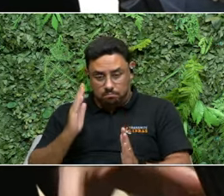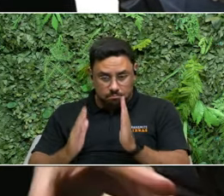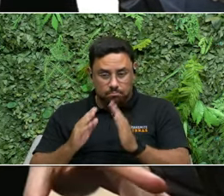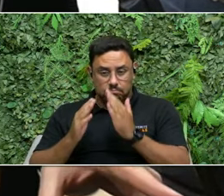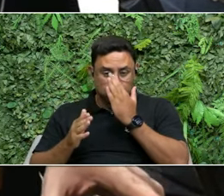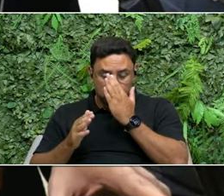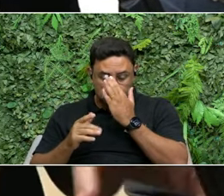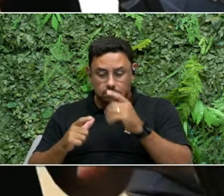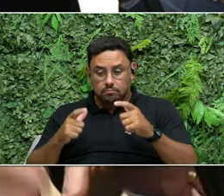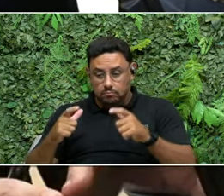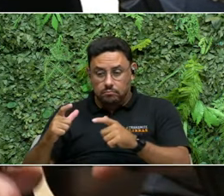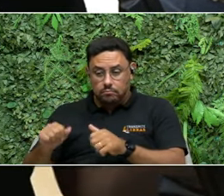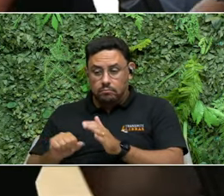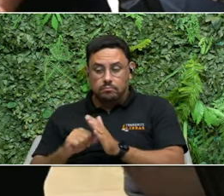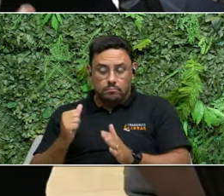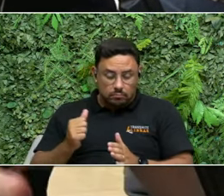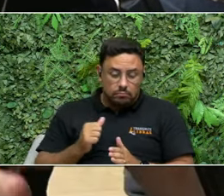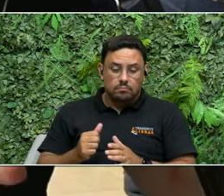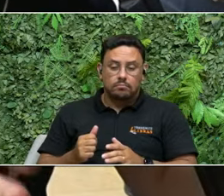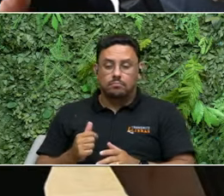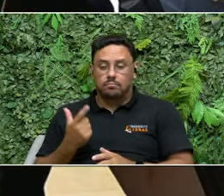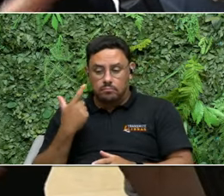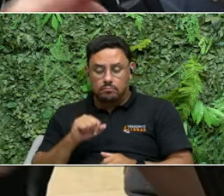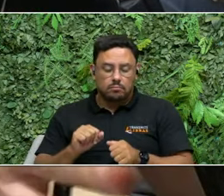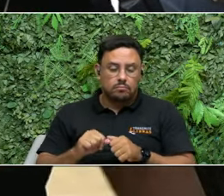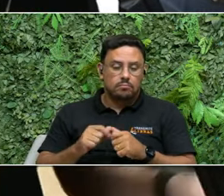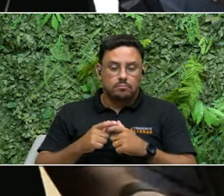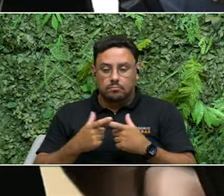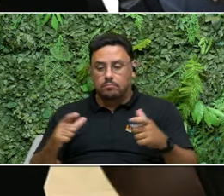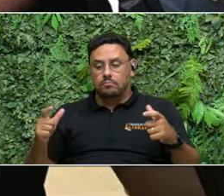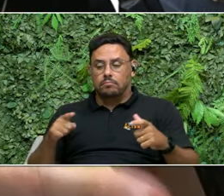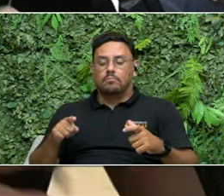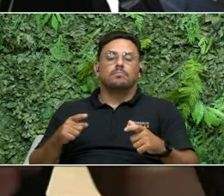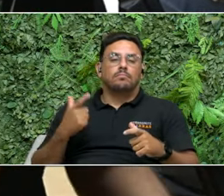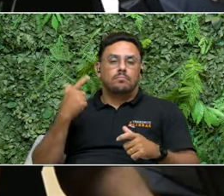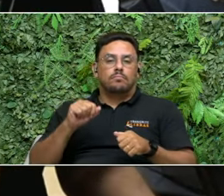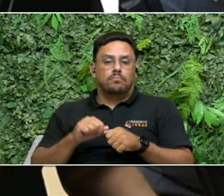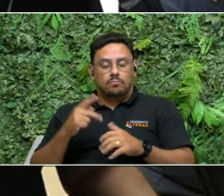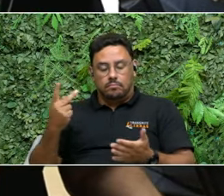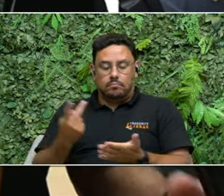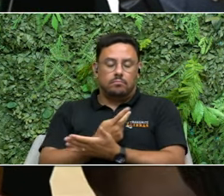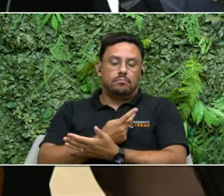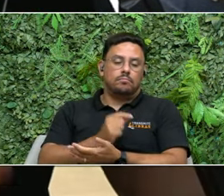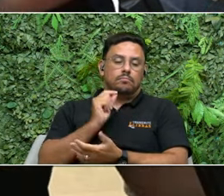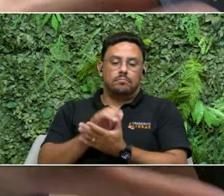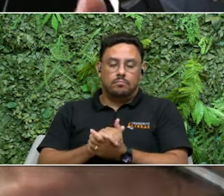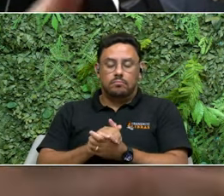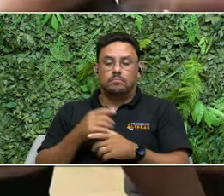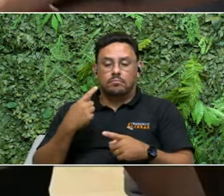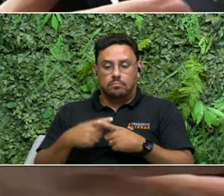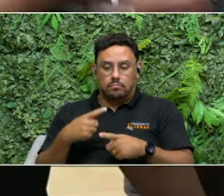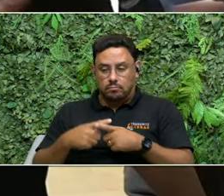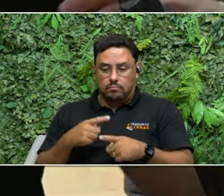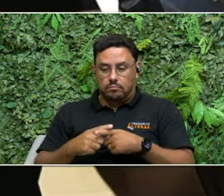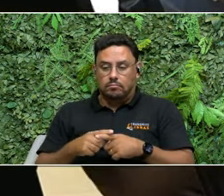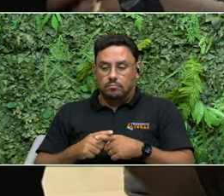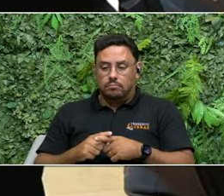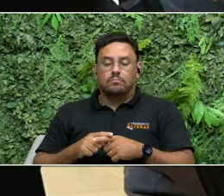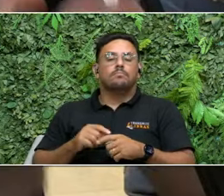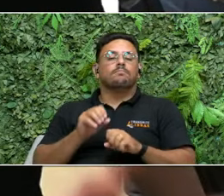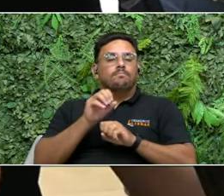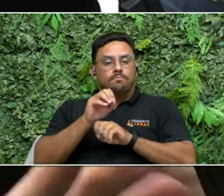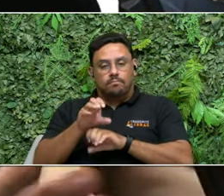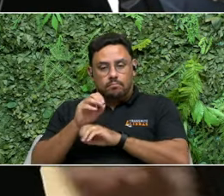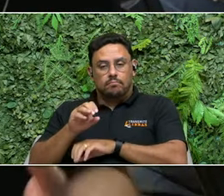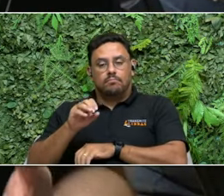ele já teve no primeiro se deram no segundo tempo o espaço que deram E aí aconteceu o que aconteceu foi porque o o Gabriel talvez não